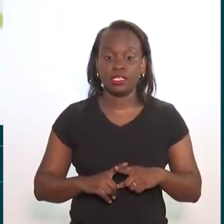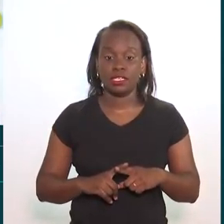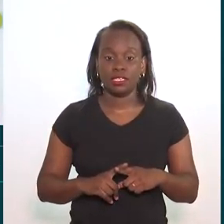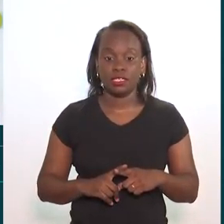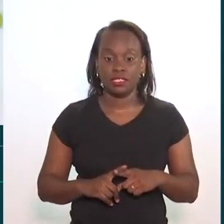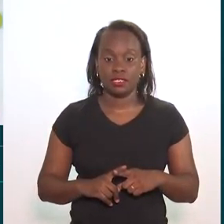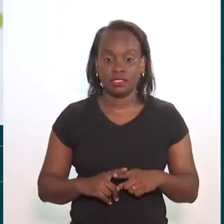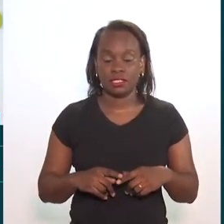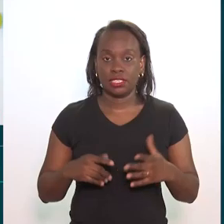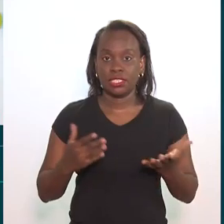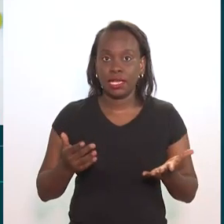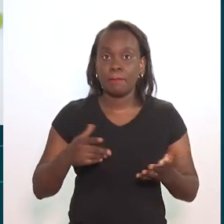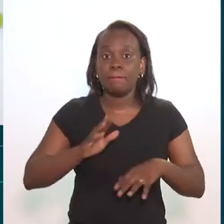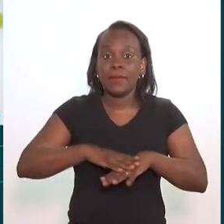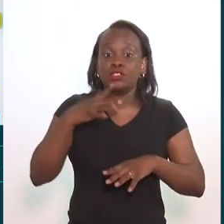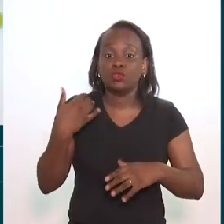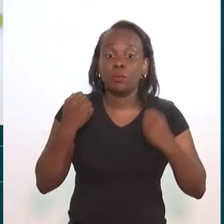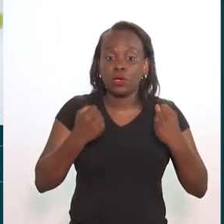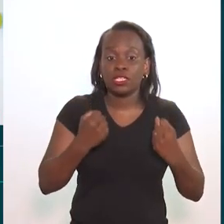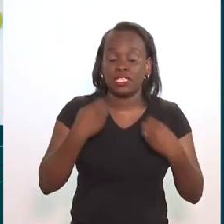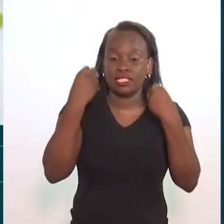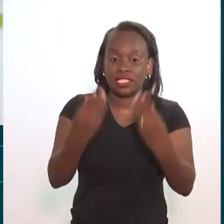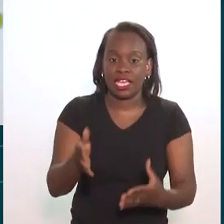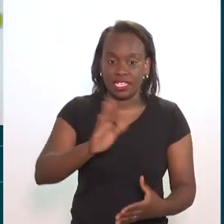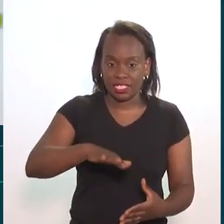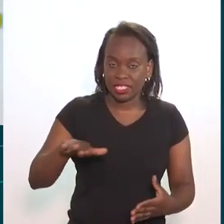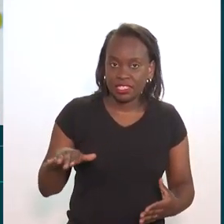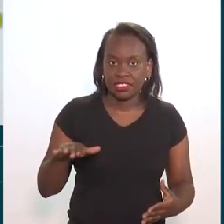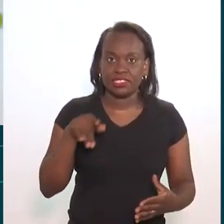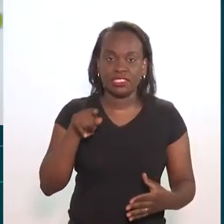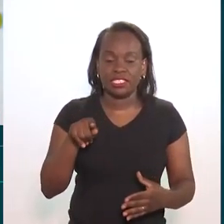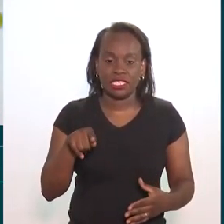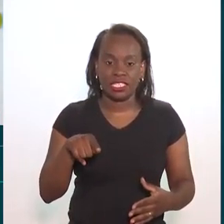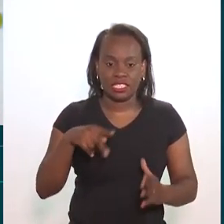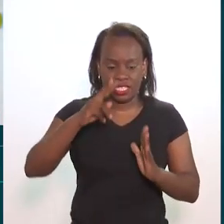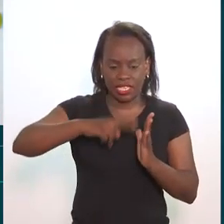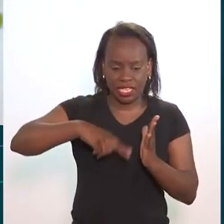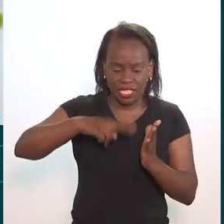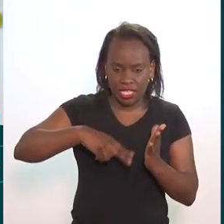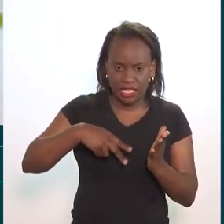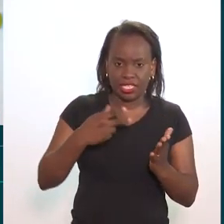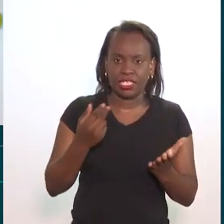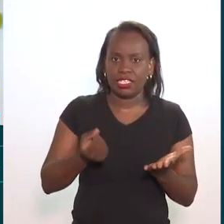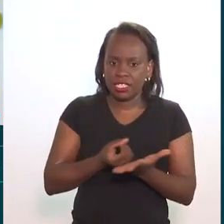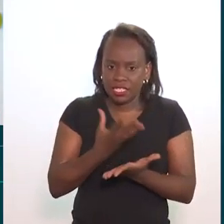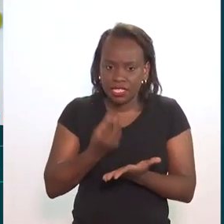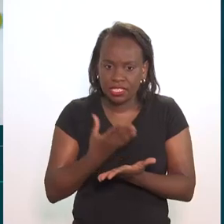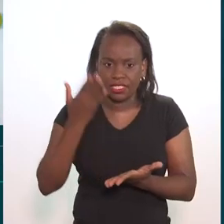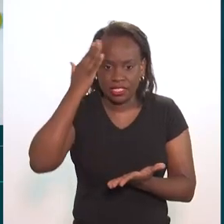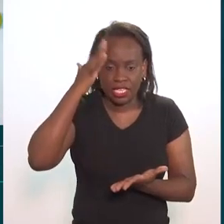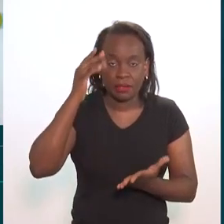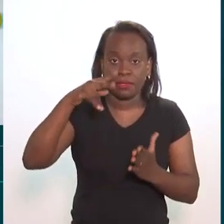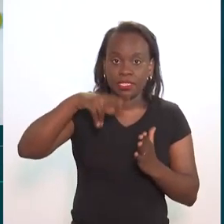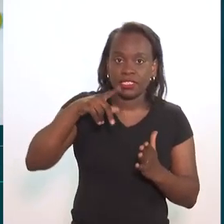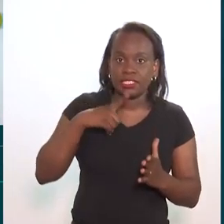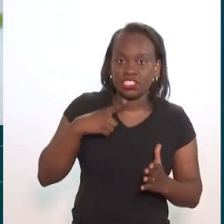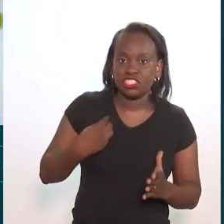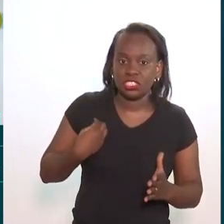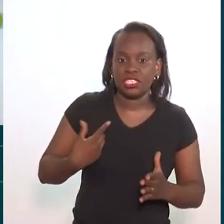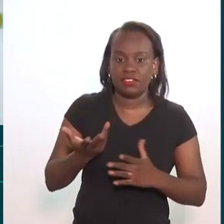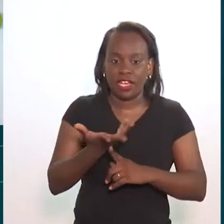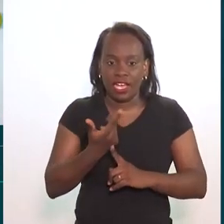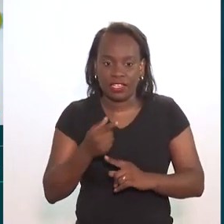assim, é mais um poder que você dá. Uma criança que é letrada, muito bem letrada, uma criança que ela está ali,